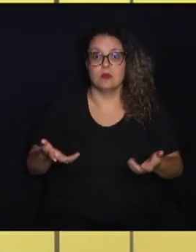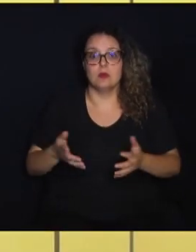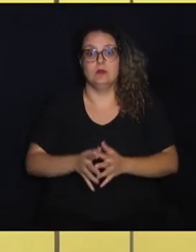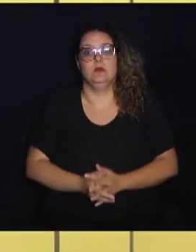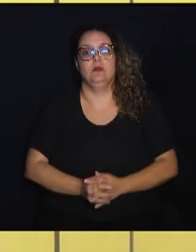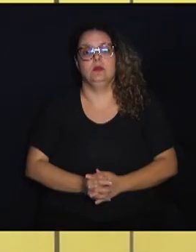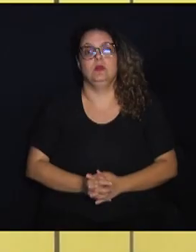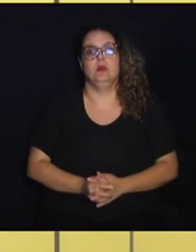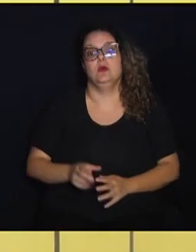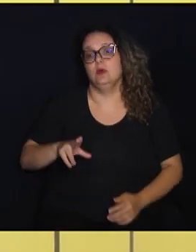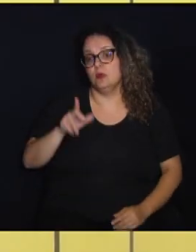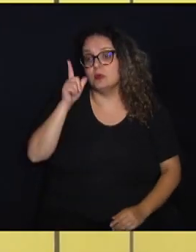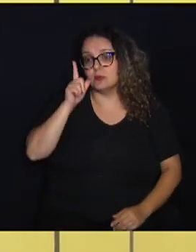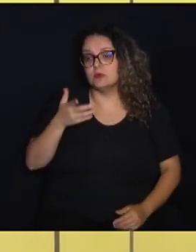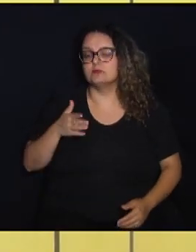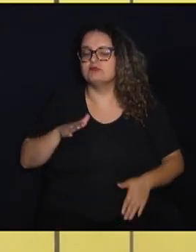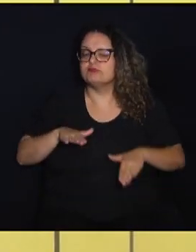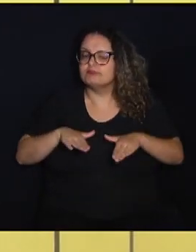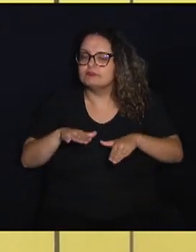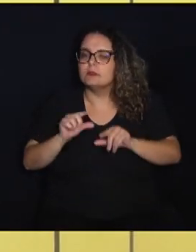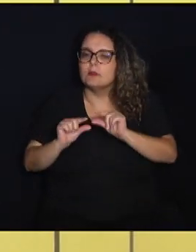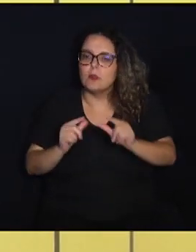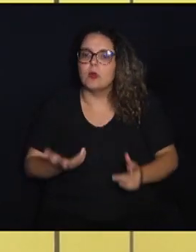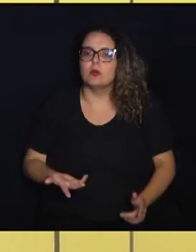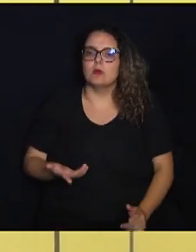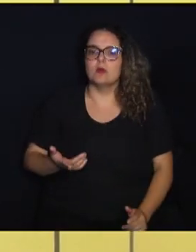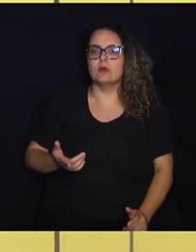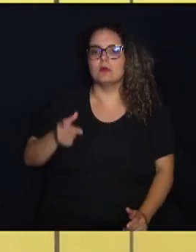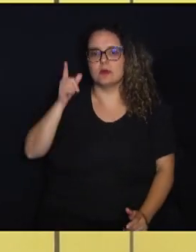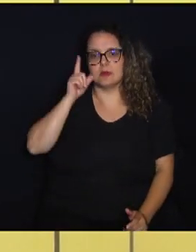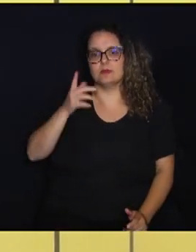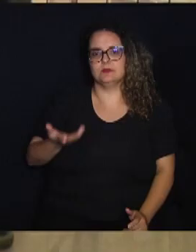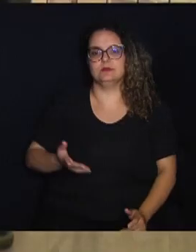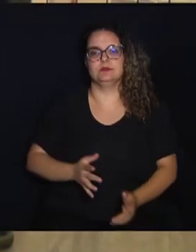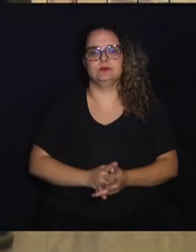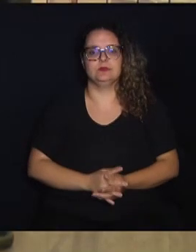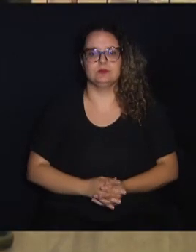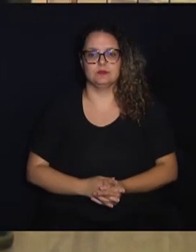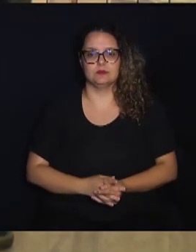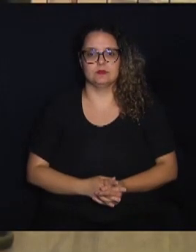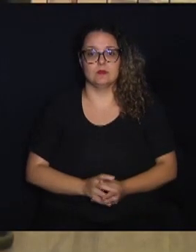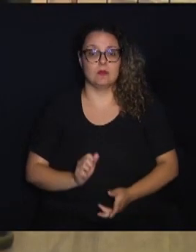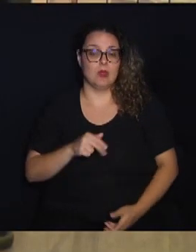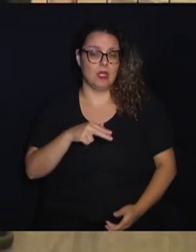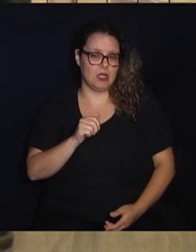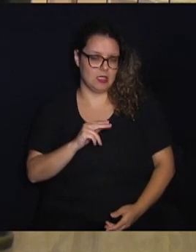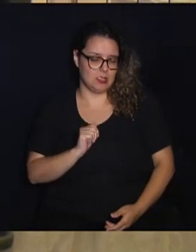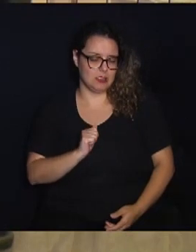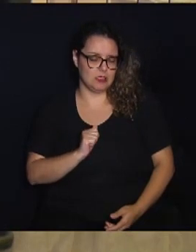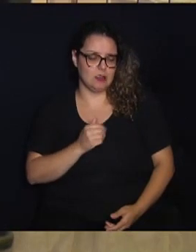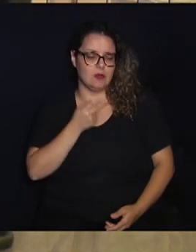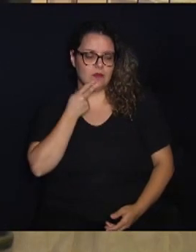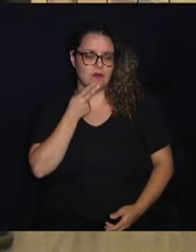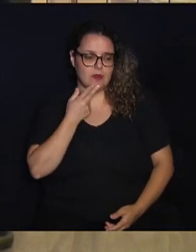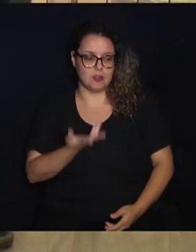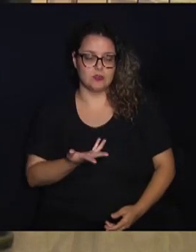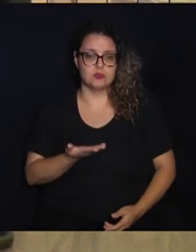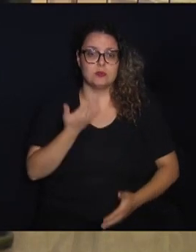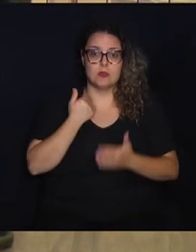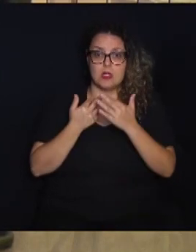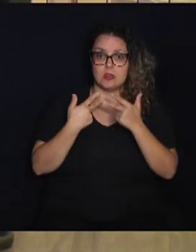pelo menos dar aquele passinho pequeno, mas que seja dado. Olha, a Ana Cláudia falou justamente sobre